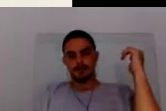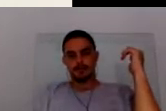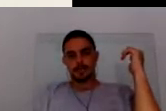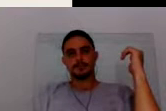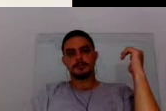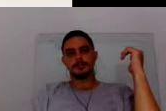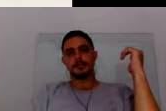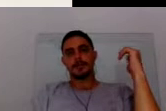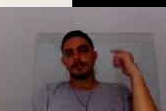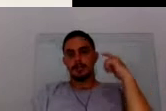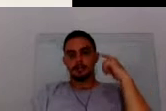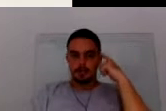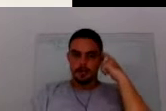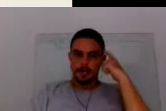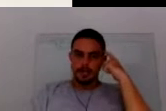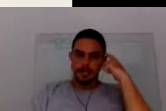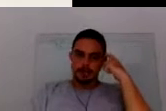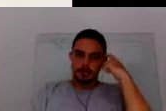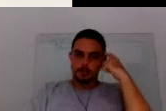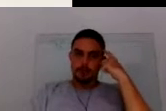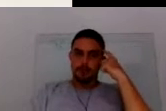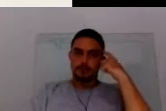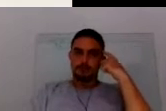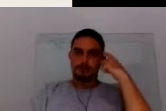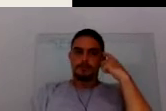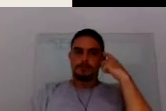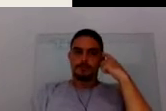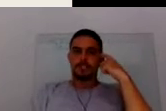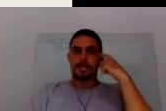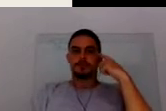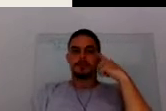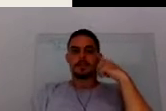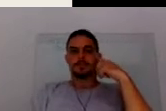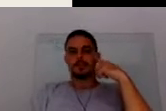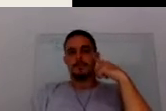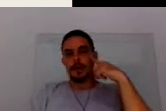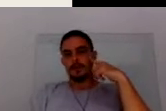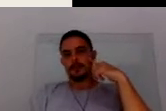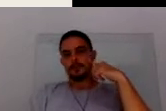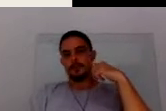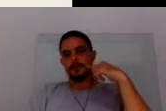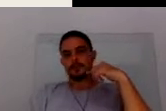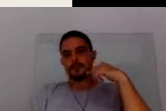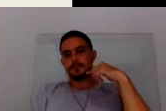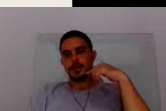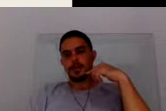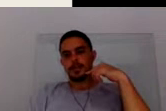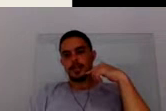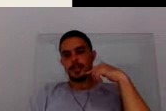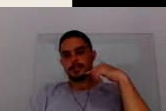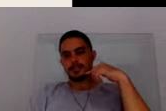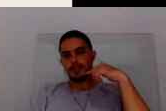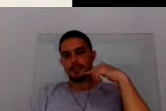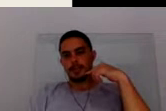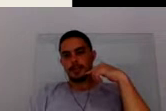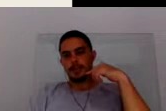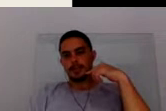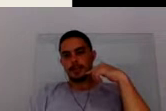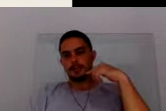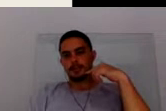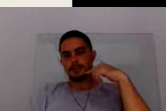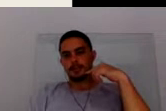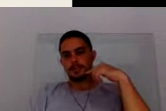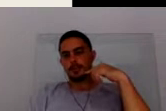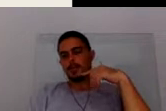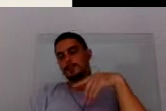ser maior do que a VIB, certo? Então, olha só. Solo com velocidade de infiltração baixa, a VIB desse solo ela é